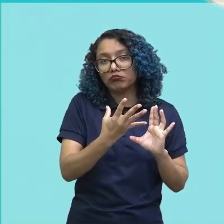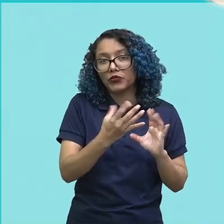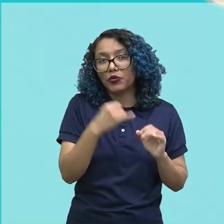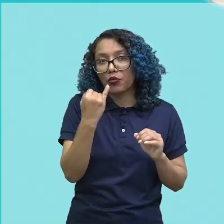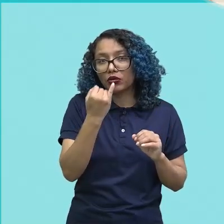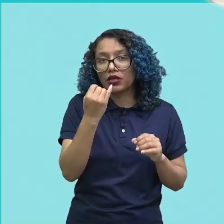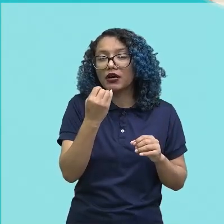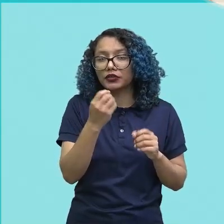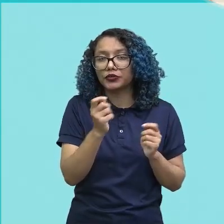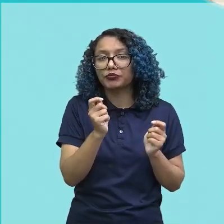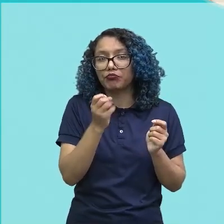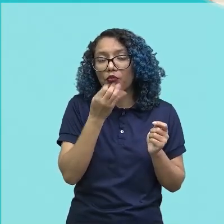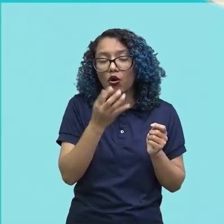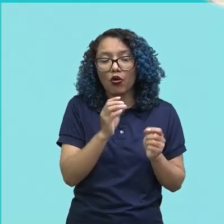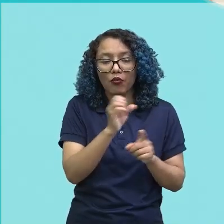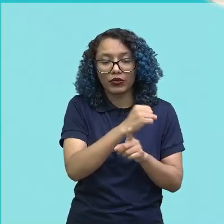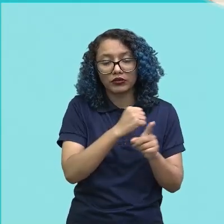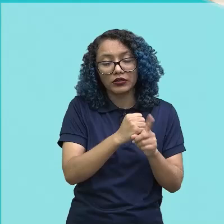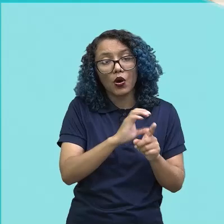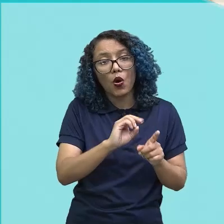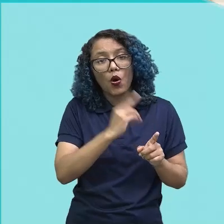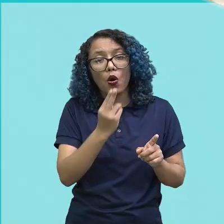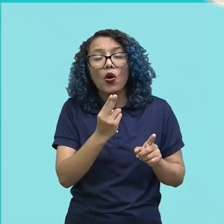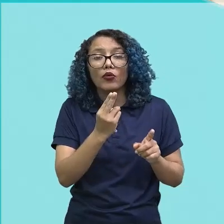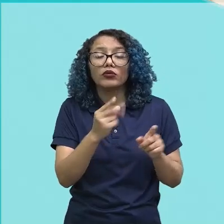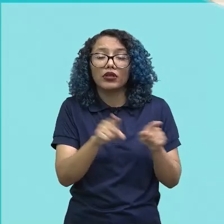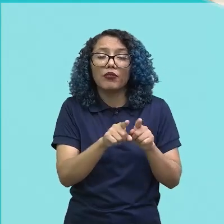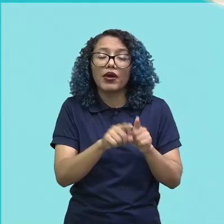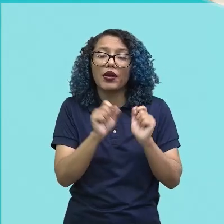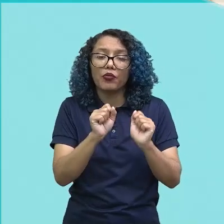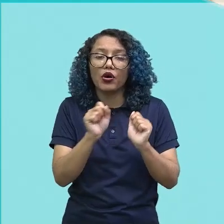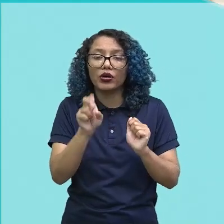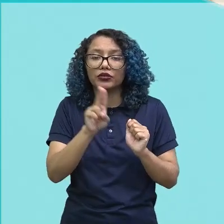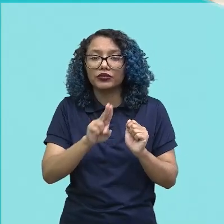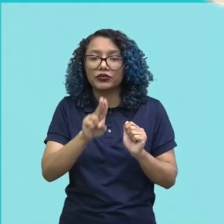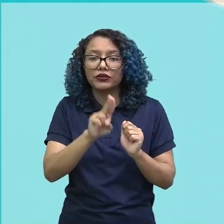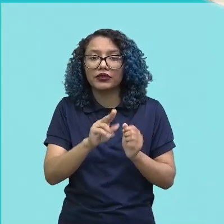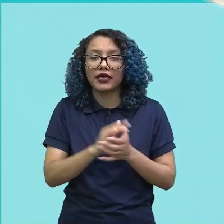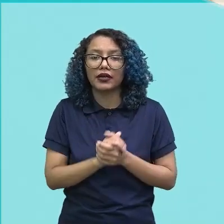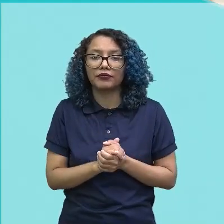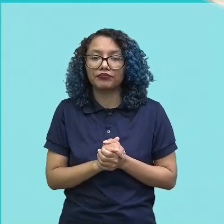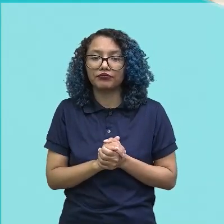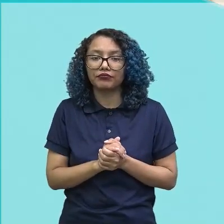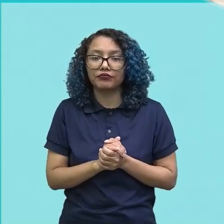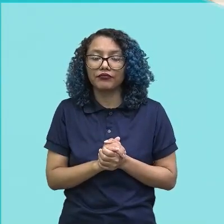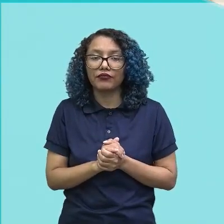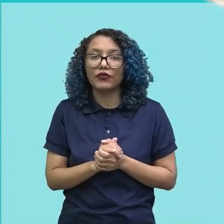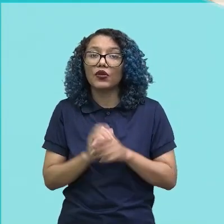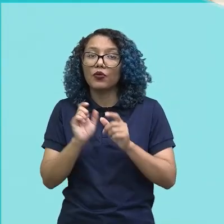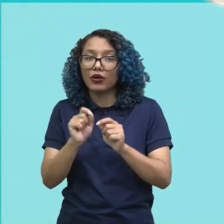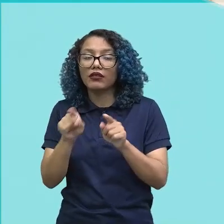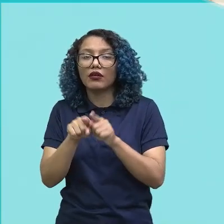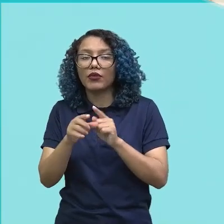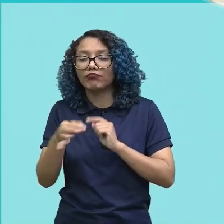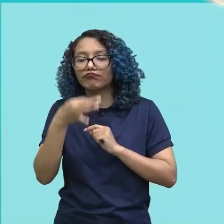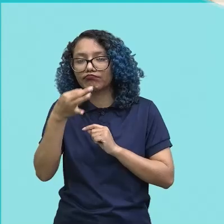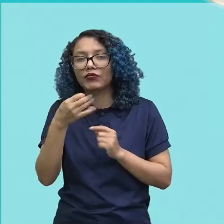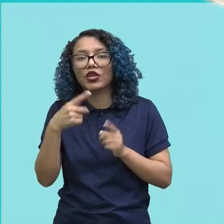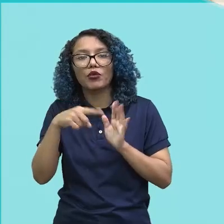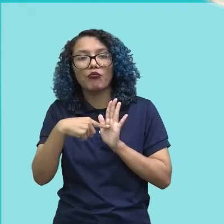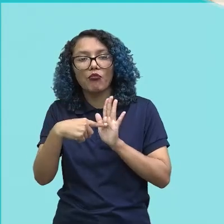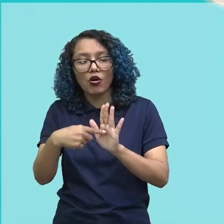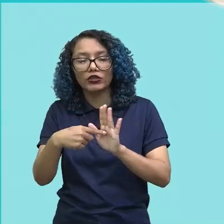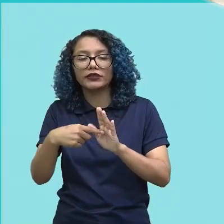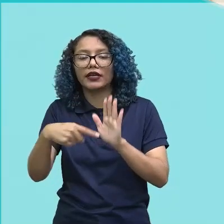sociedade e também evidenciar elementos em que você visualiza como problemas. São pontos negativos que